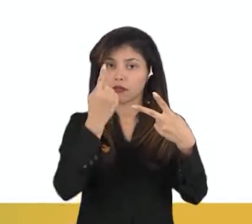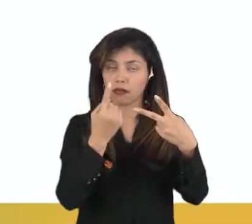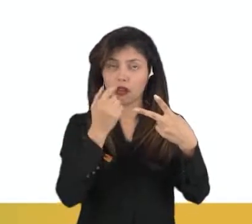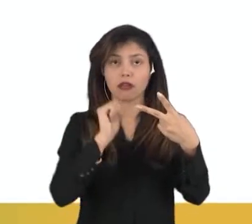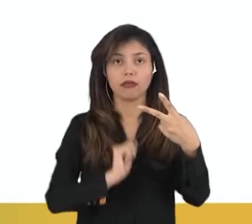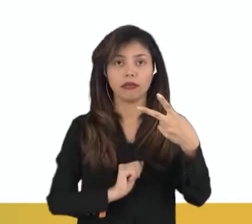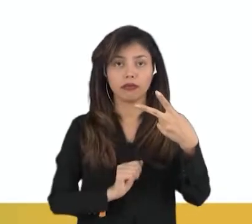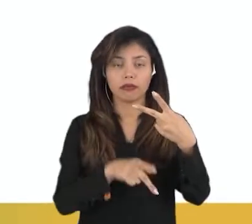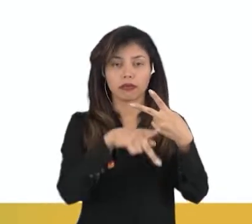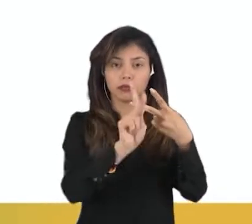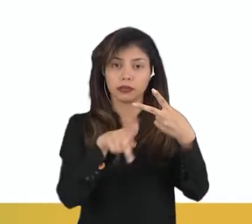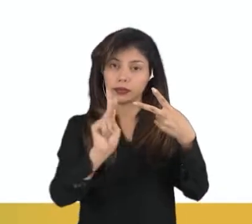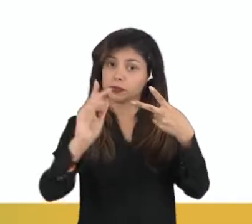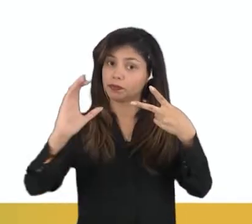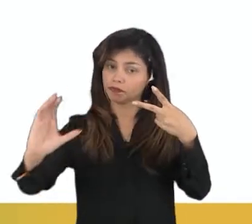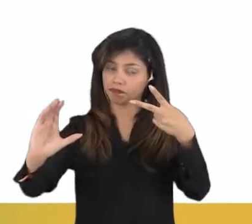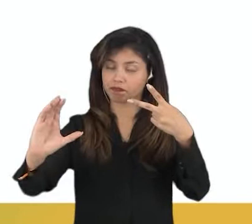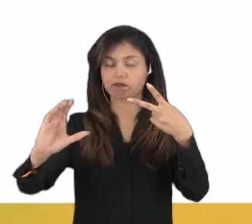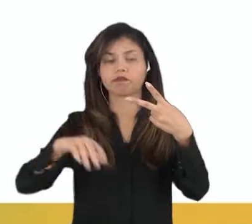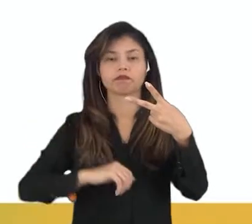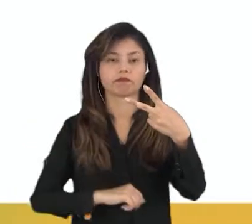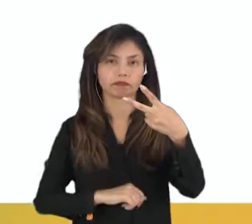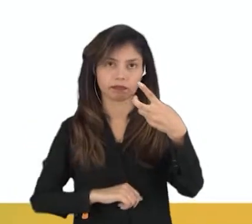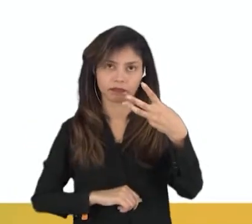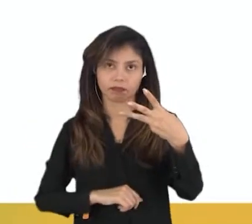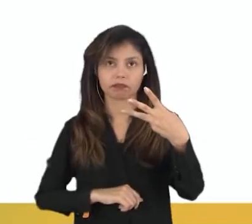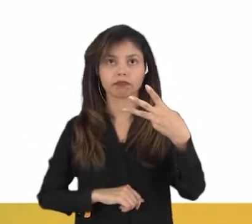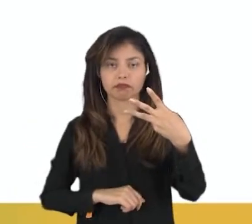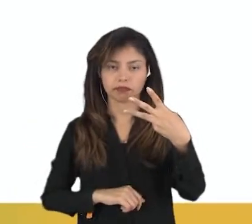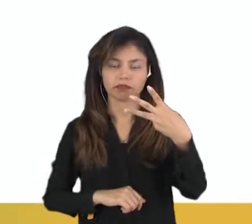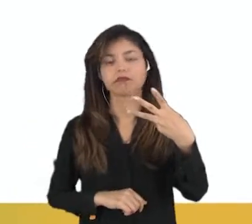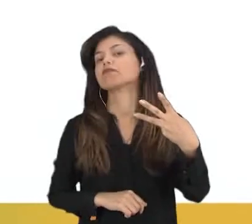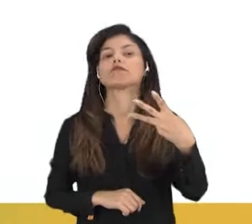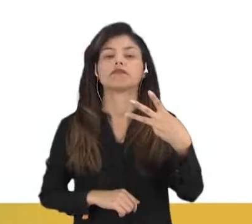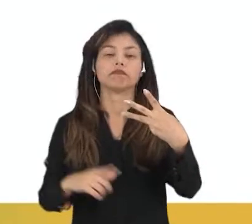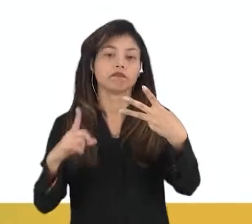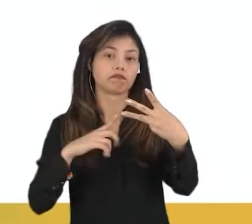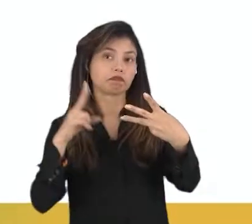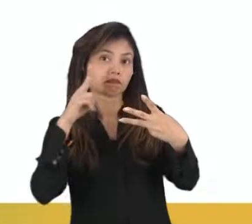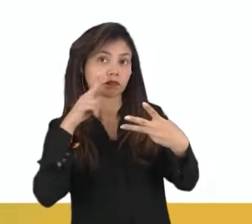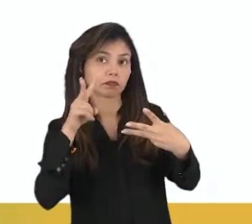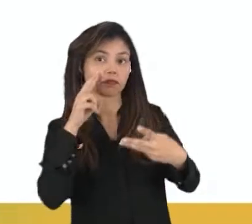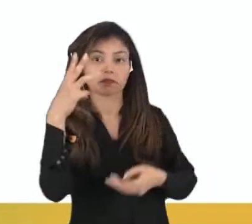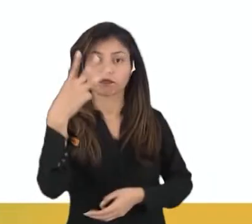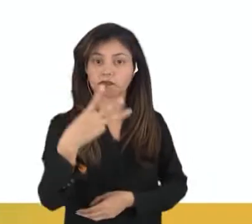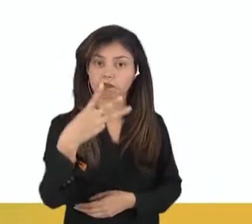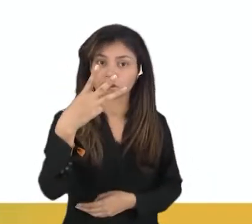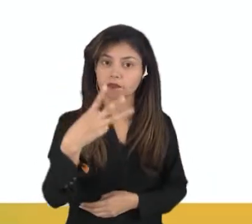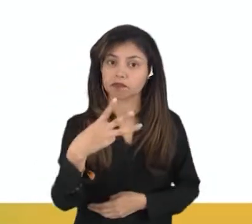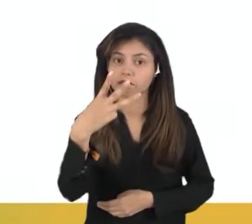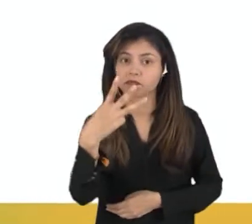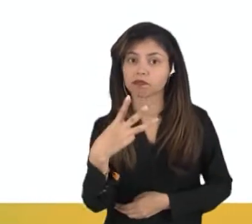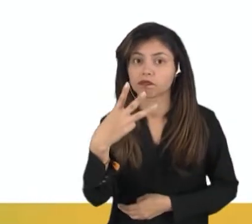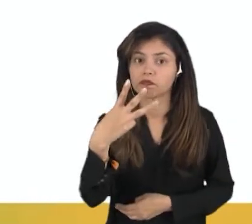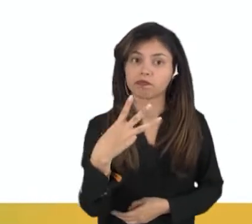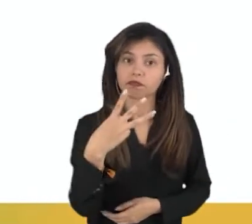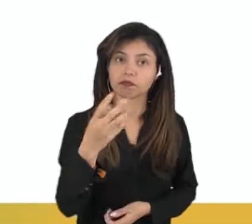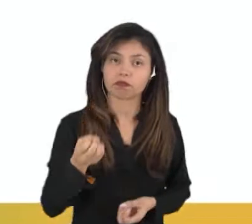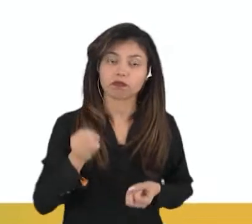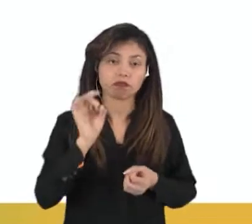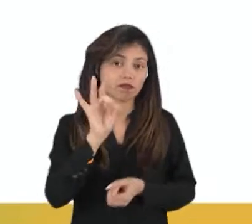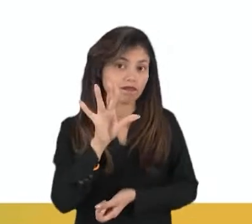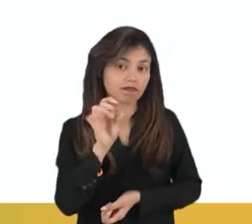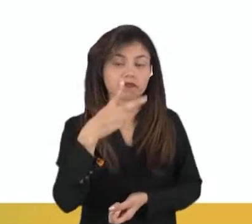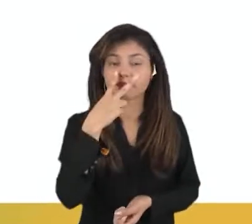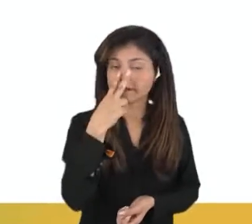um lançamento onde apareceram 2 caras. Observem, então, que nós temos apenas, né, 3 lançamentos aí